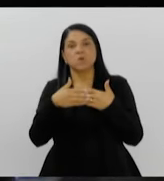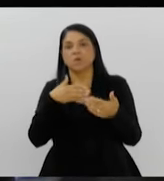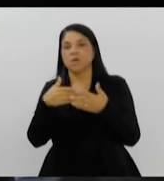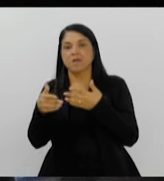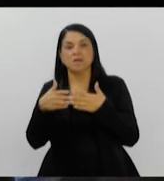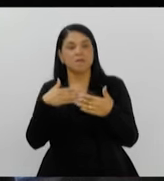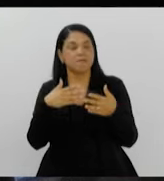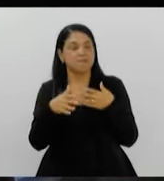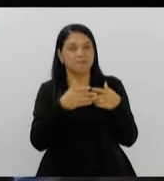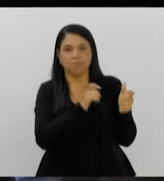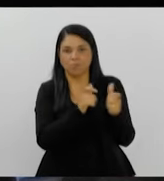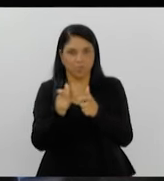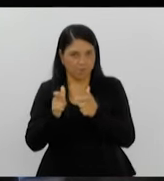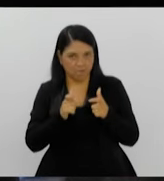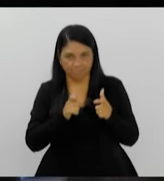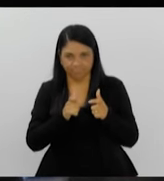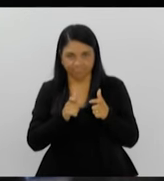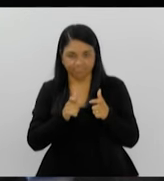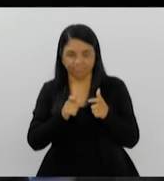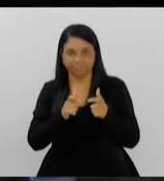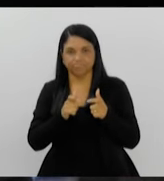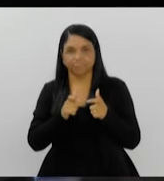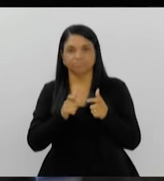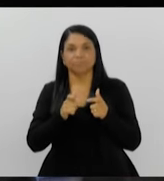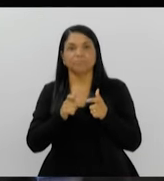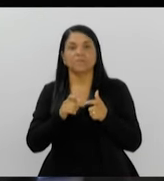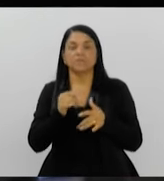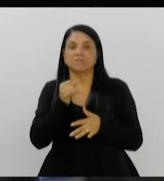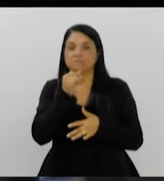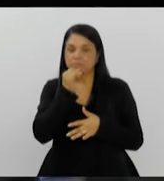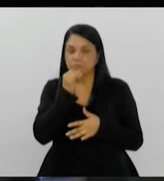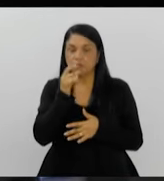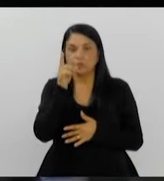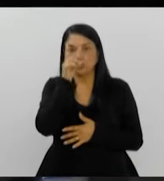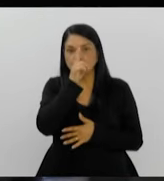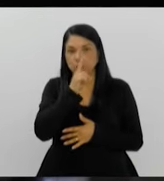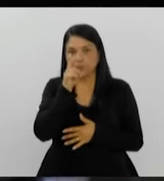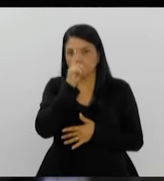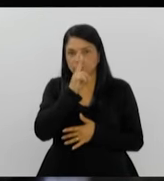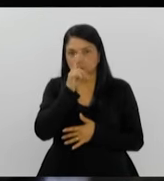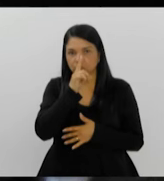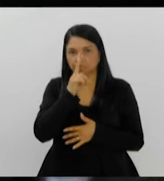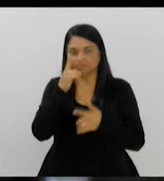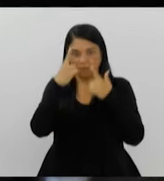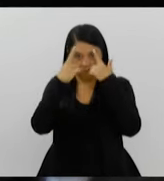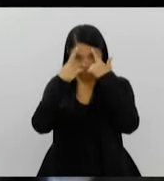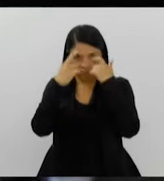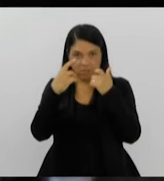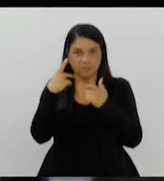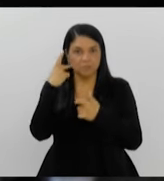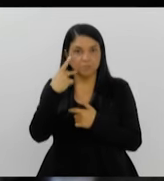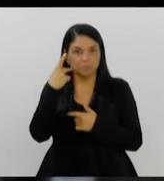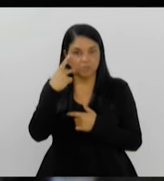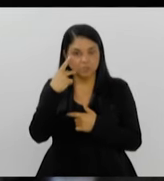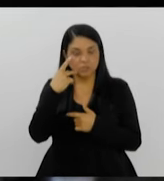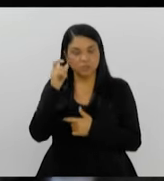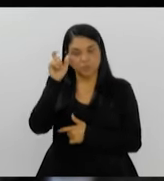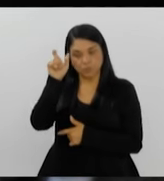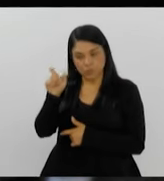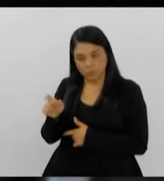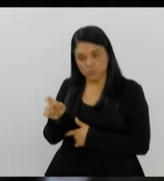vinda de onde for infelizmente nesse domingo a violência política se abateu sobre o